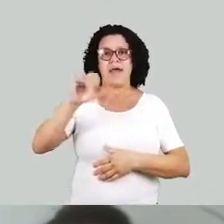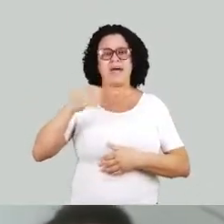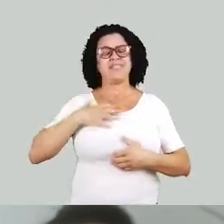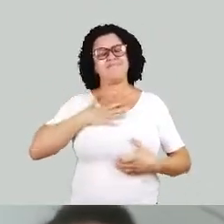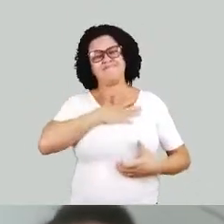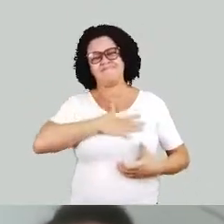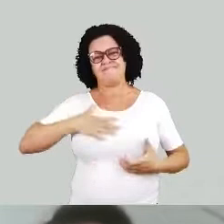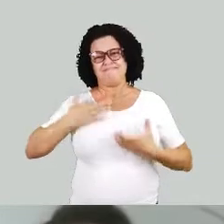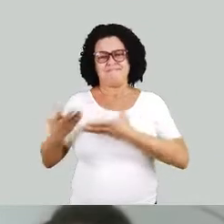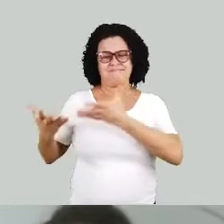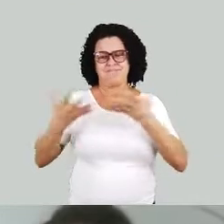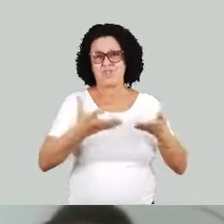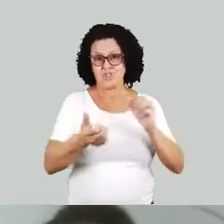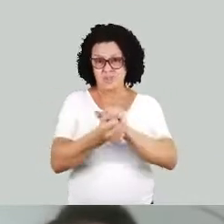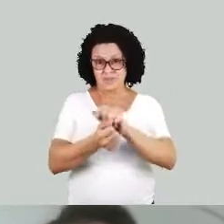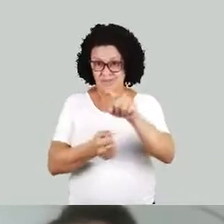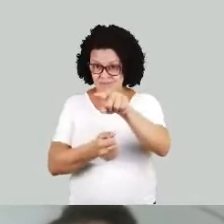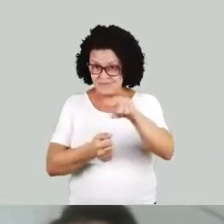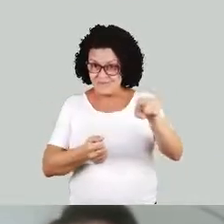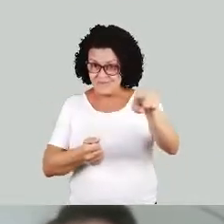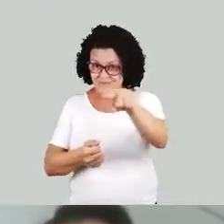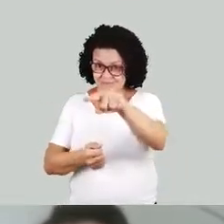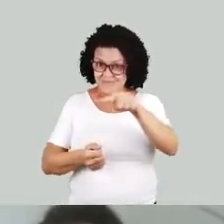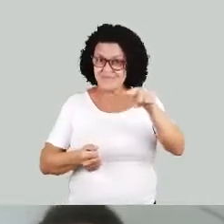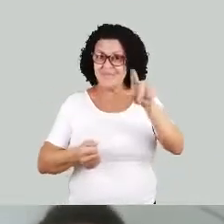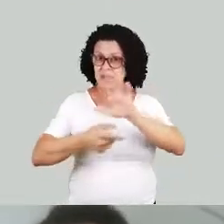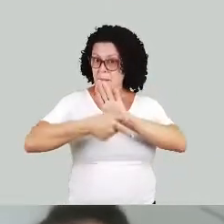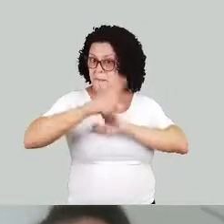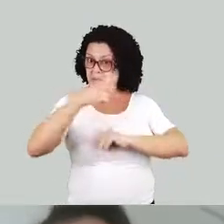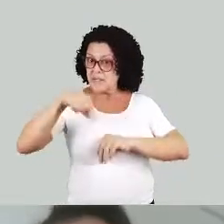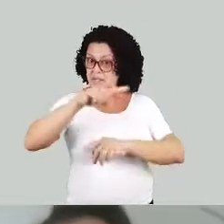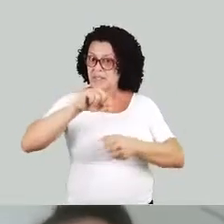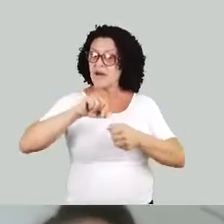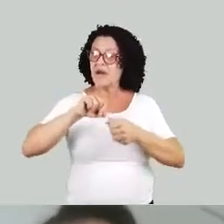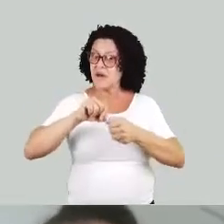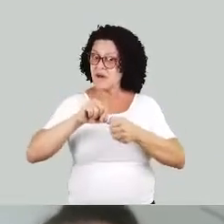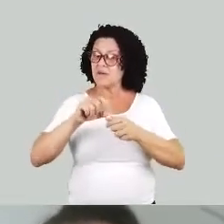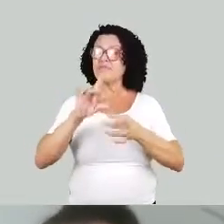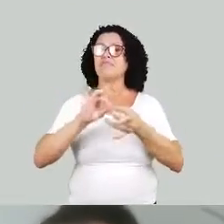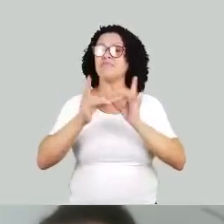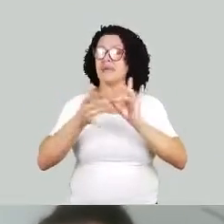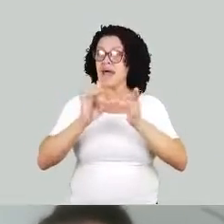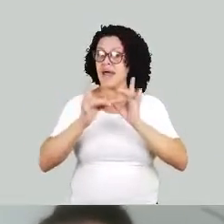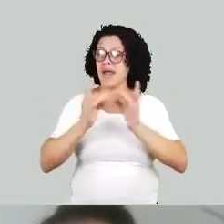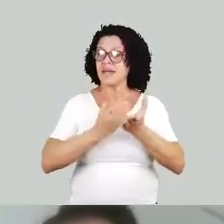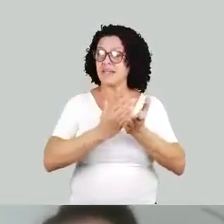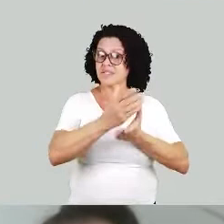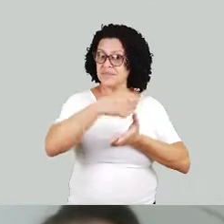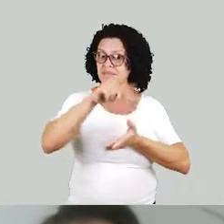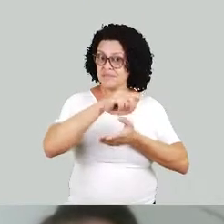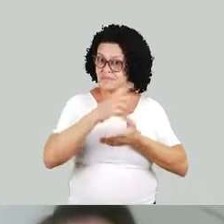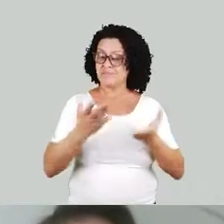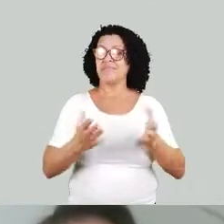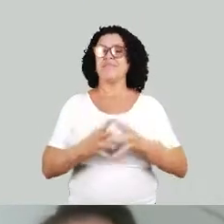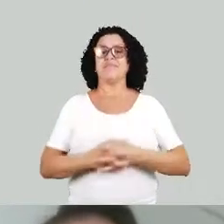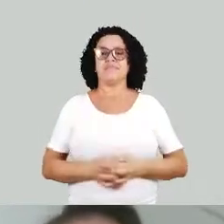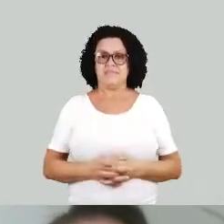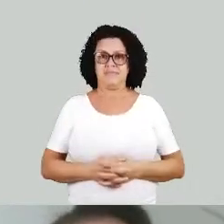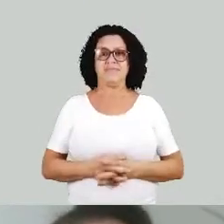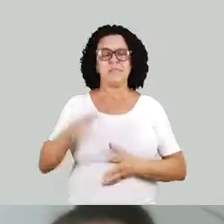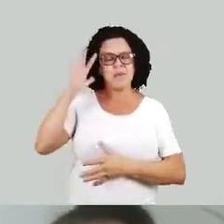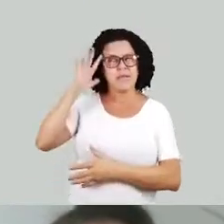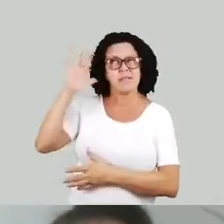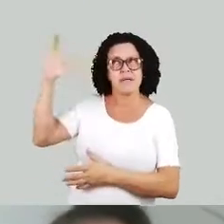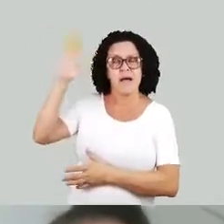prazer estar aqui com vocês. Antes da gente iniciar, vamos fazer a nossa prece de abertura,